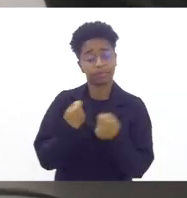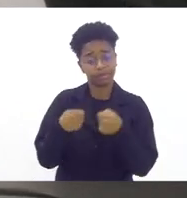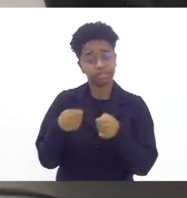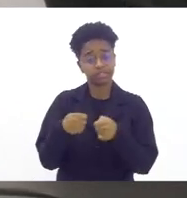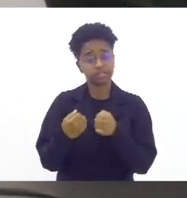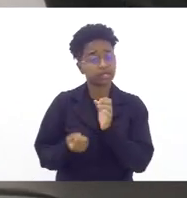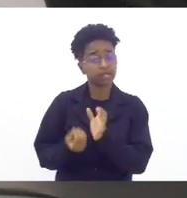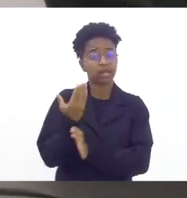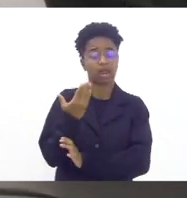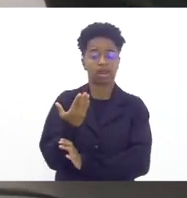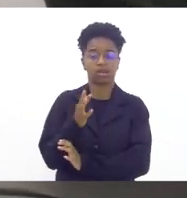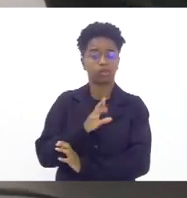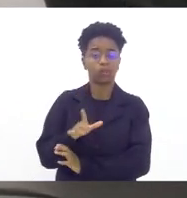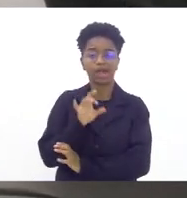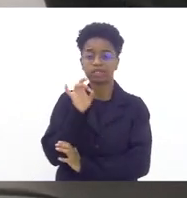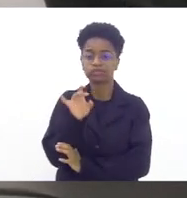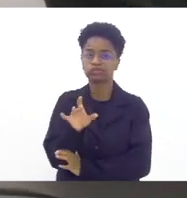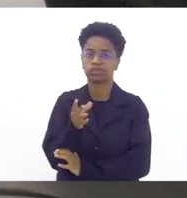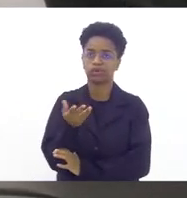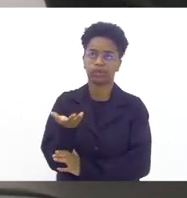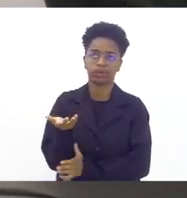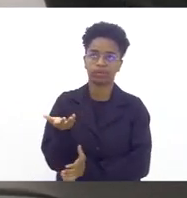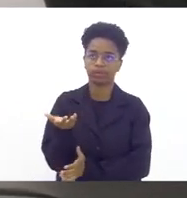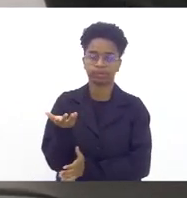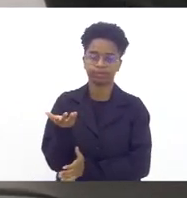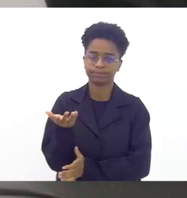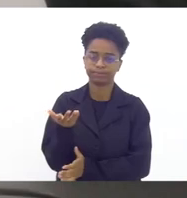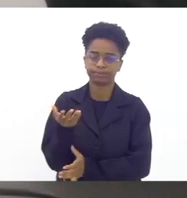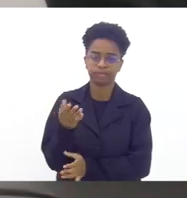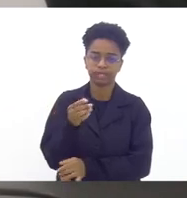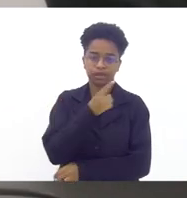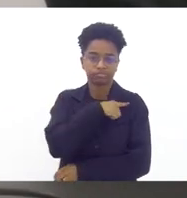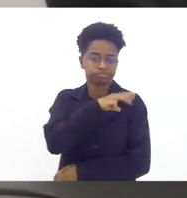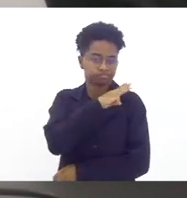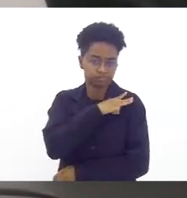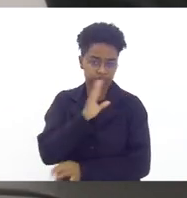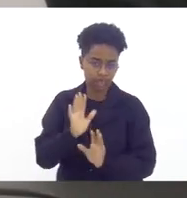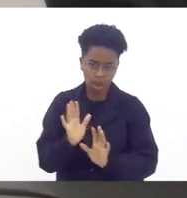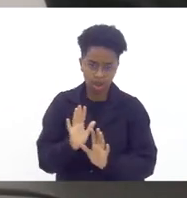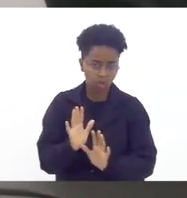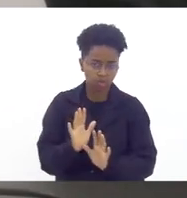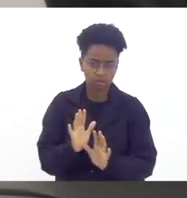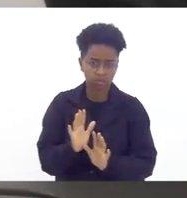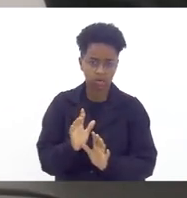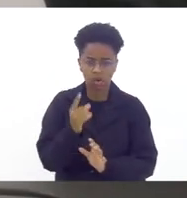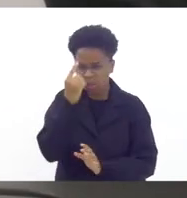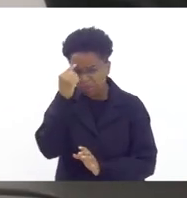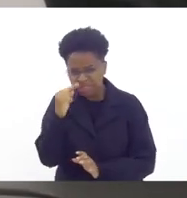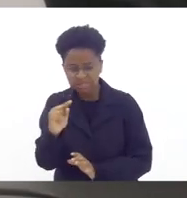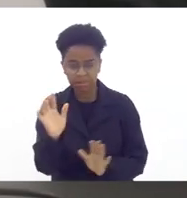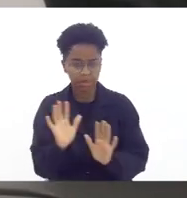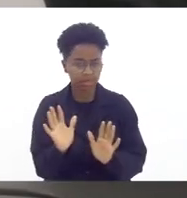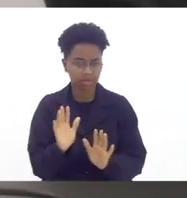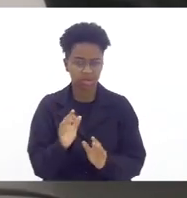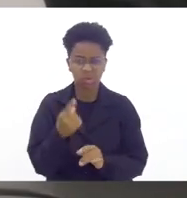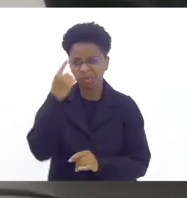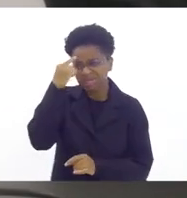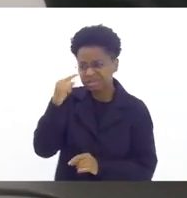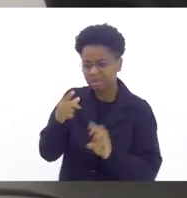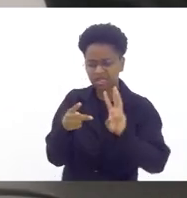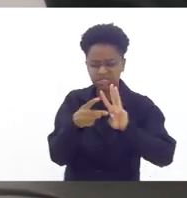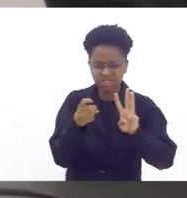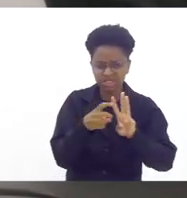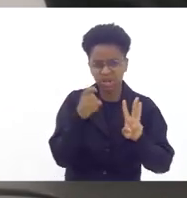não só no ensino médio, mas não só uma semana, uma semana indígena, uma